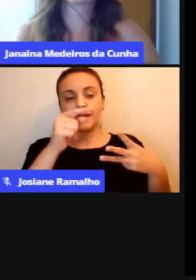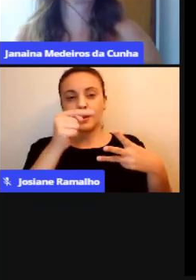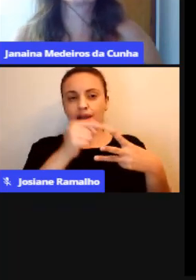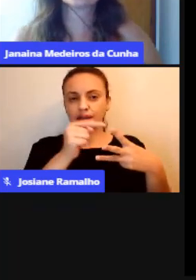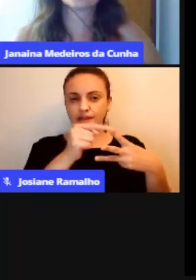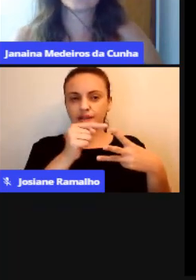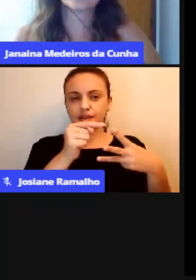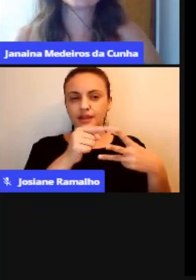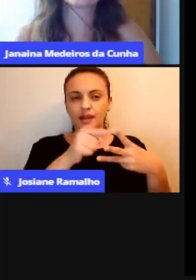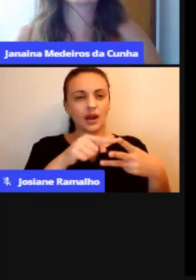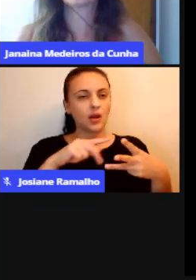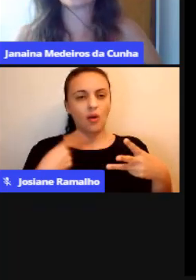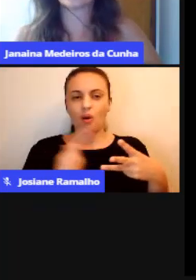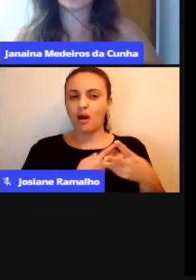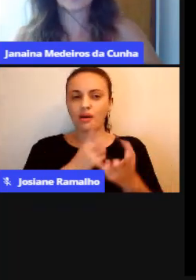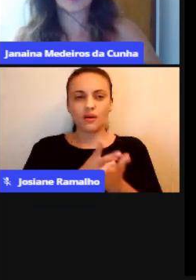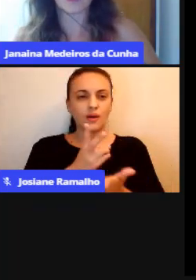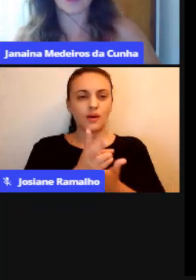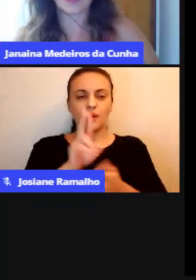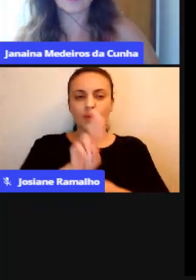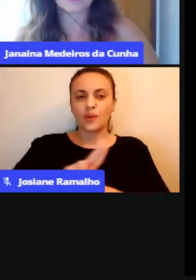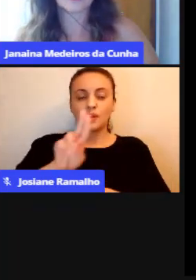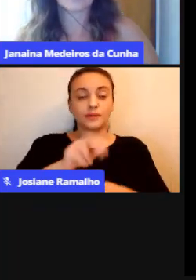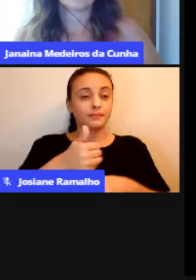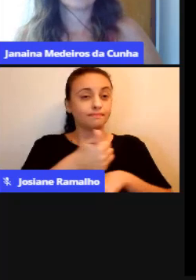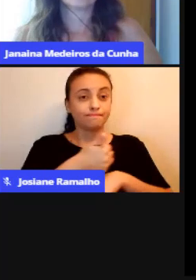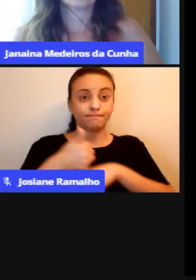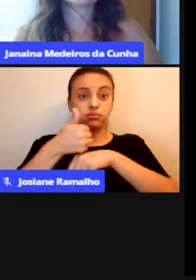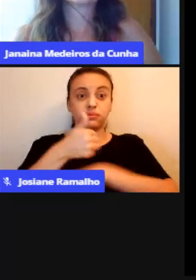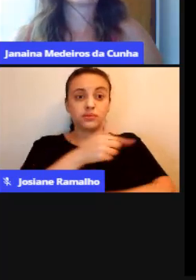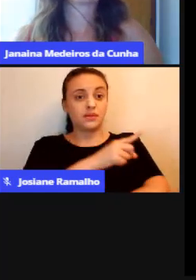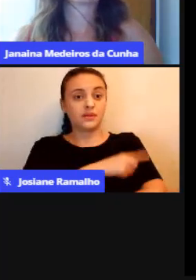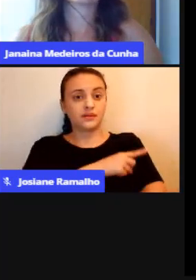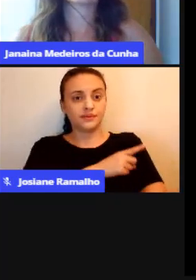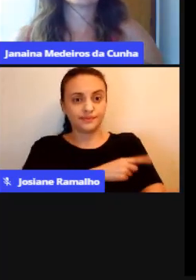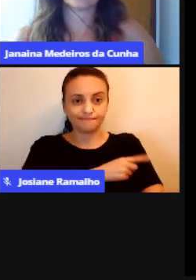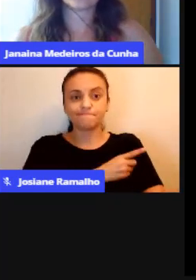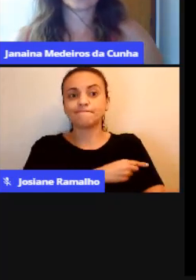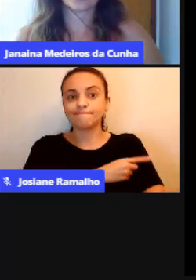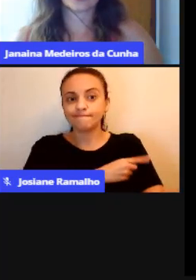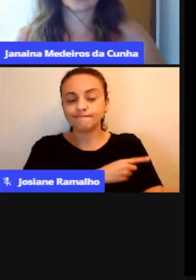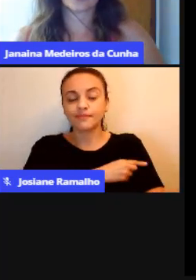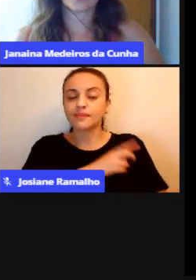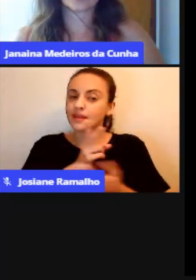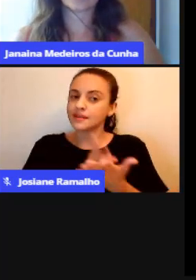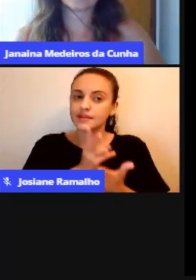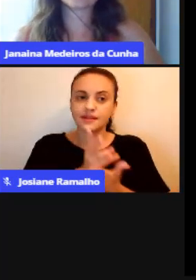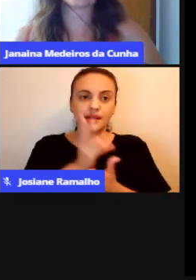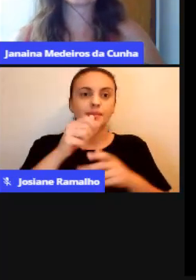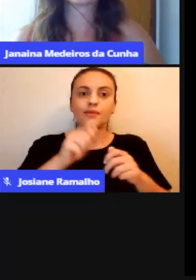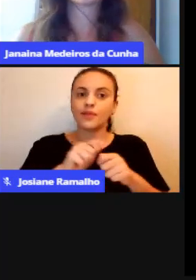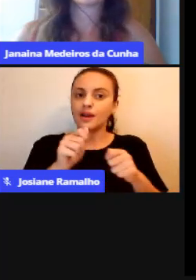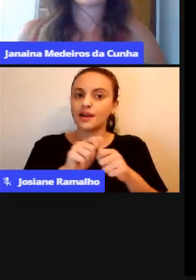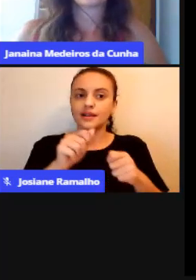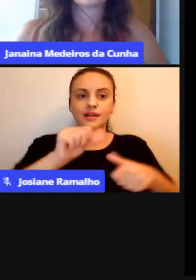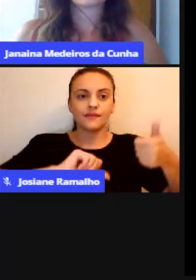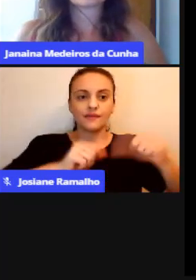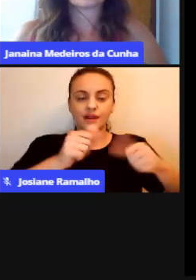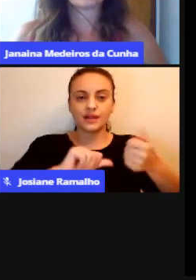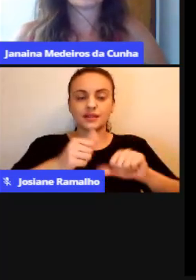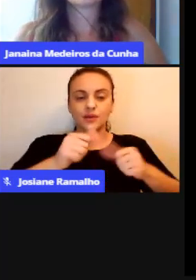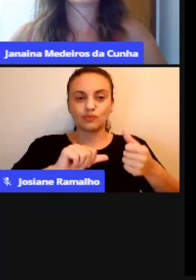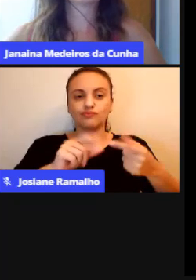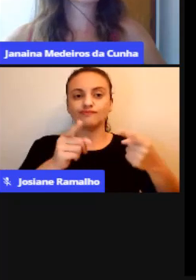usamos constantemente, principalmente no primeiro ano, a gente sempre está realizando avaliações diagnósticas, principalmente